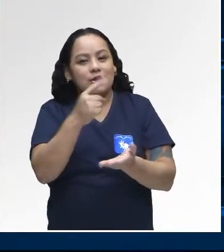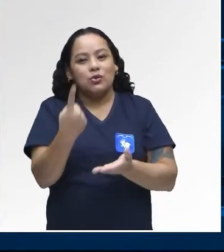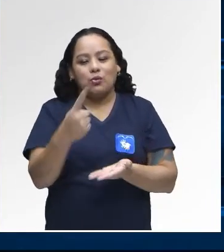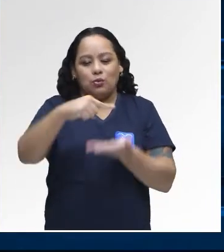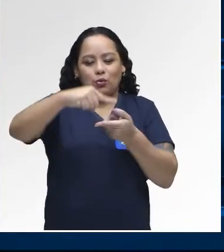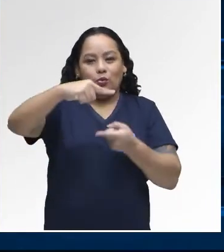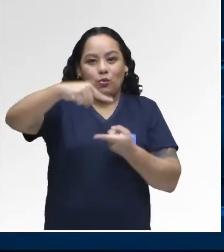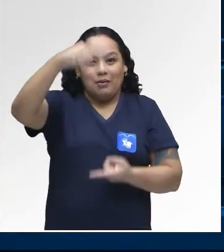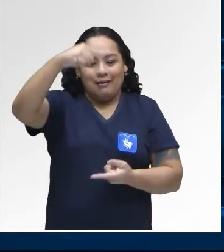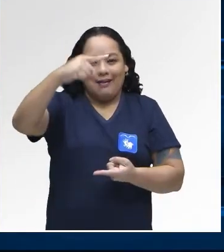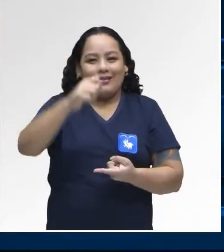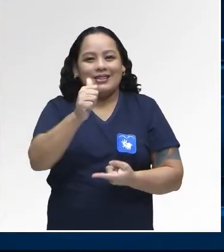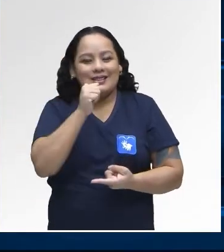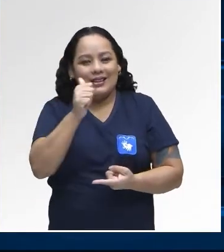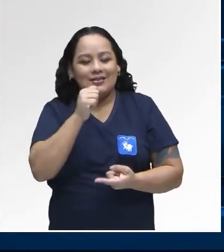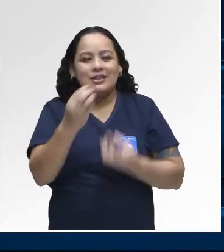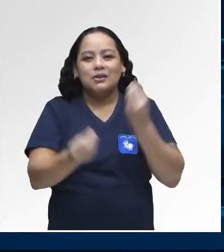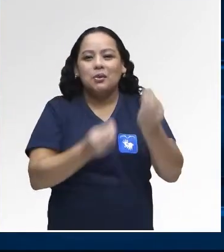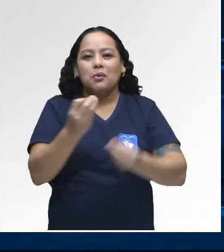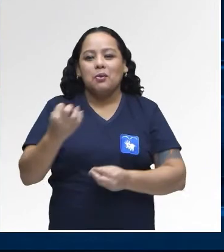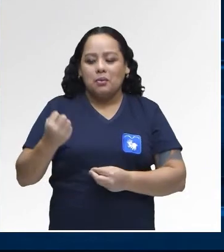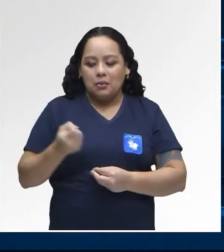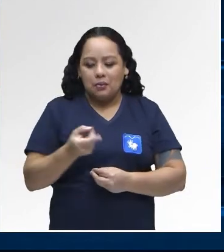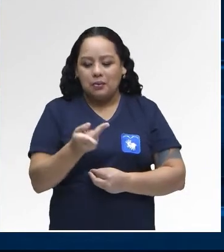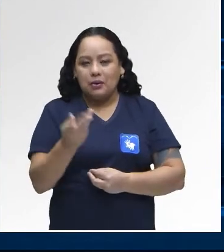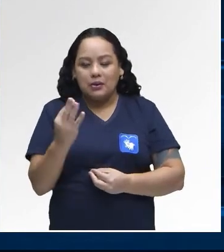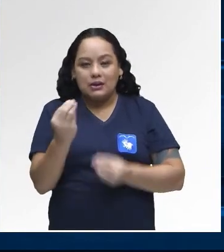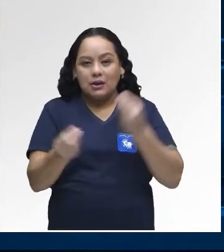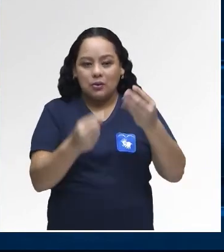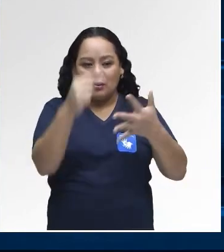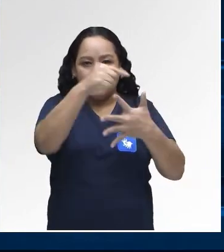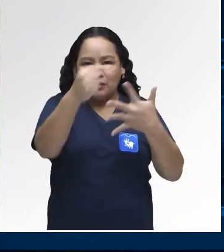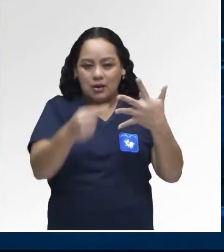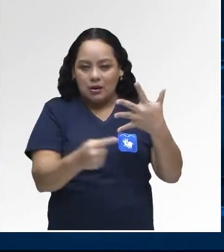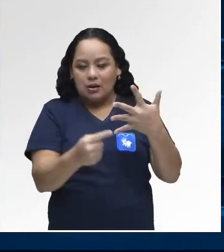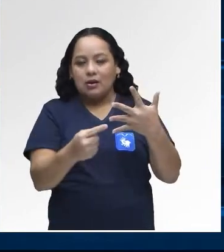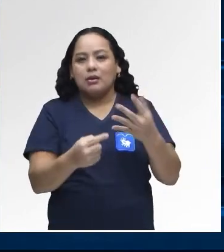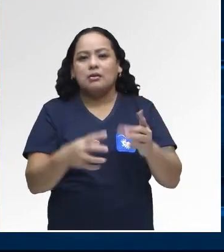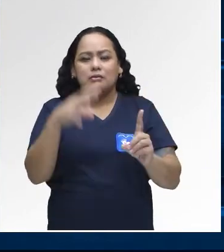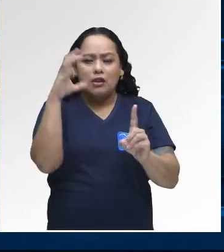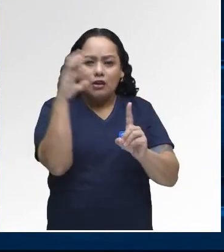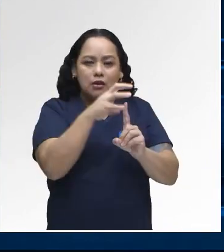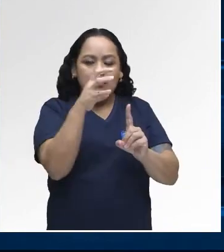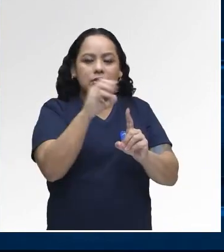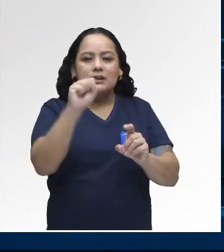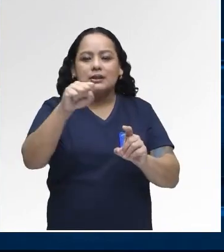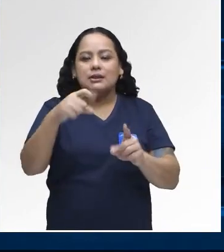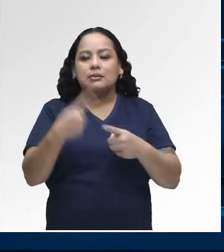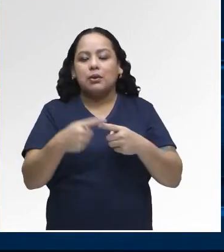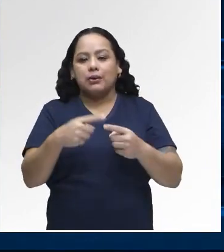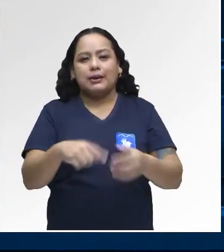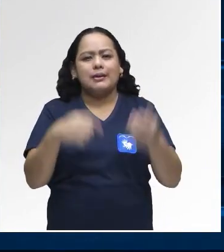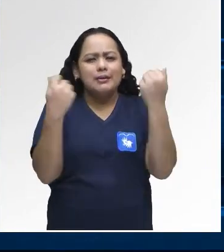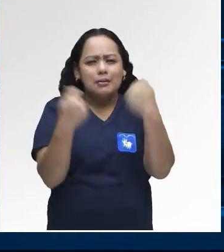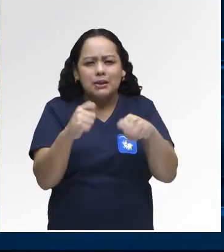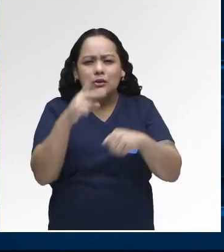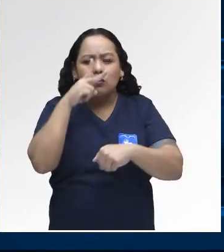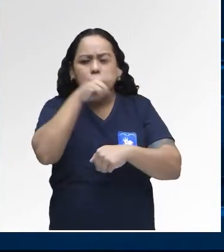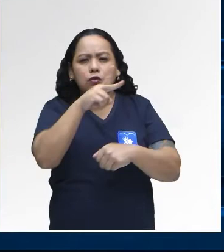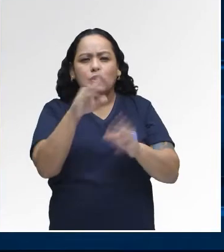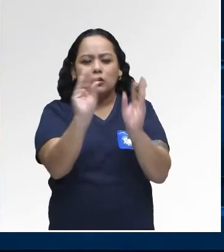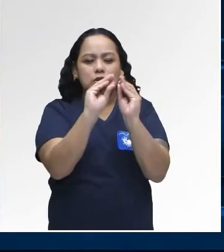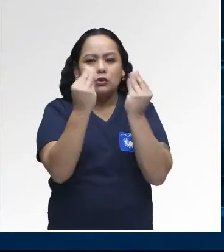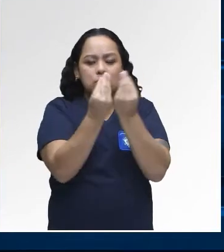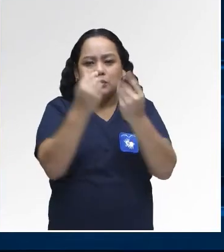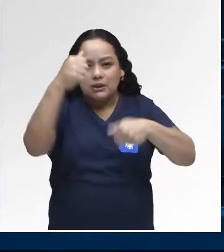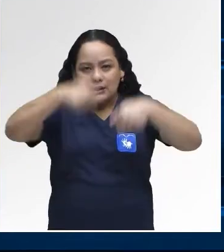cerveja. Então, a quantidade é um dos fatores que pode influenciar na dependência química.